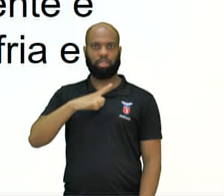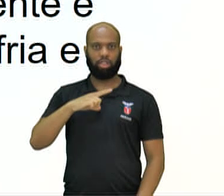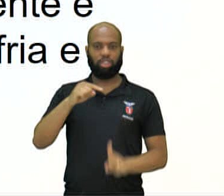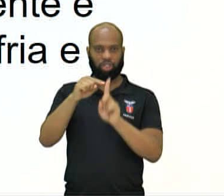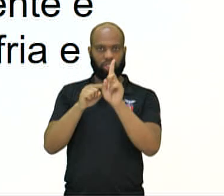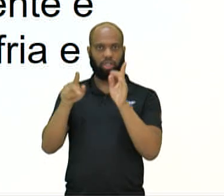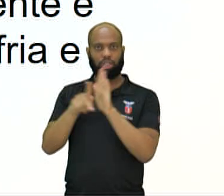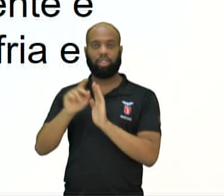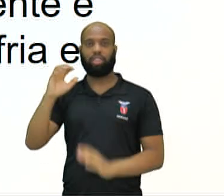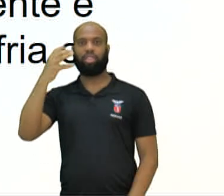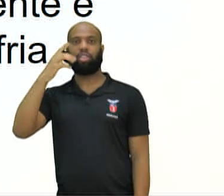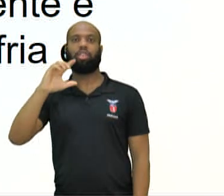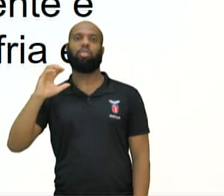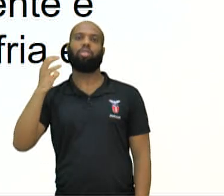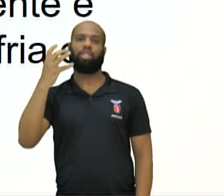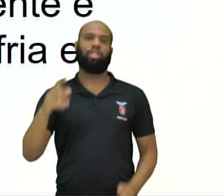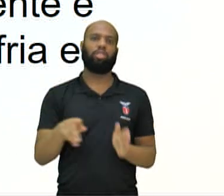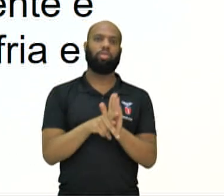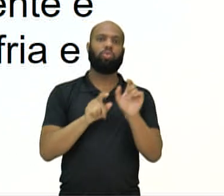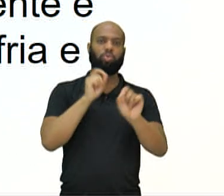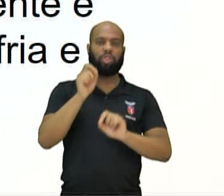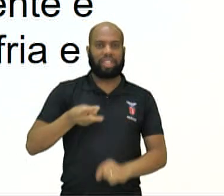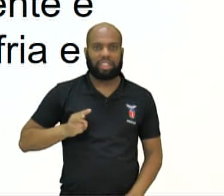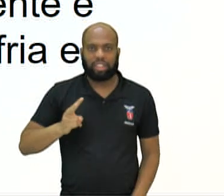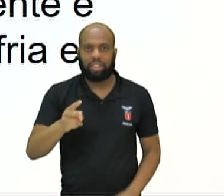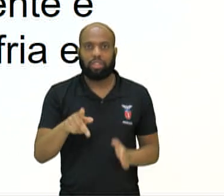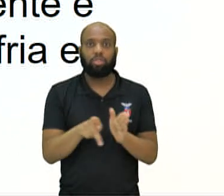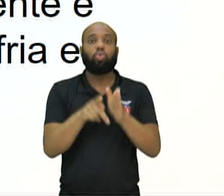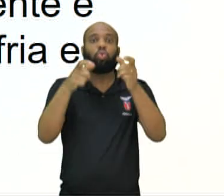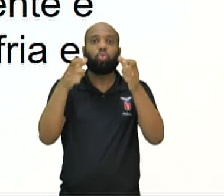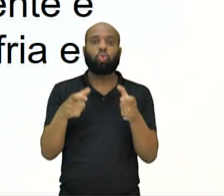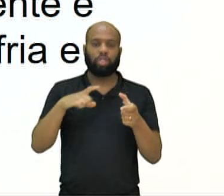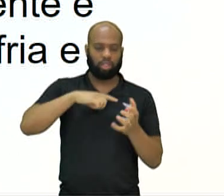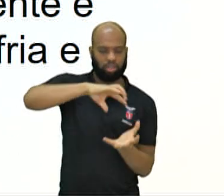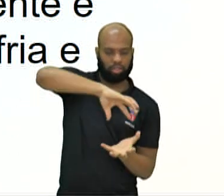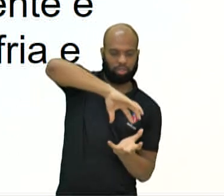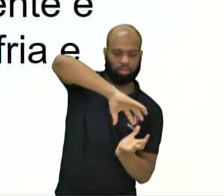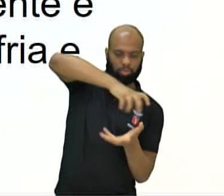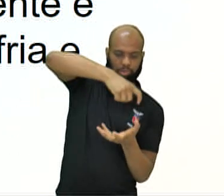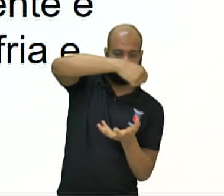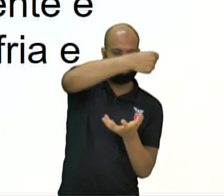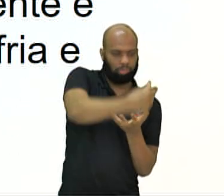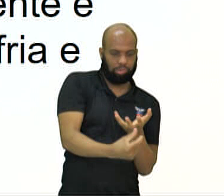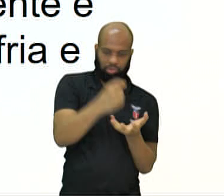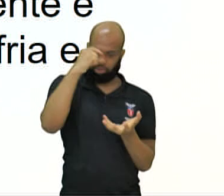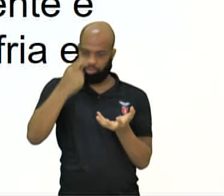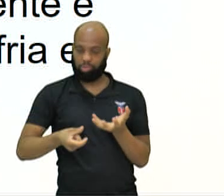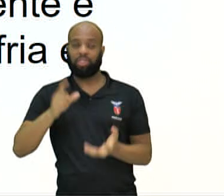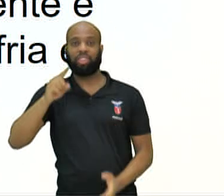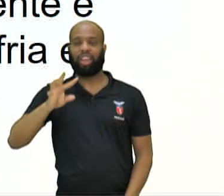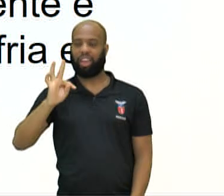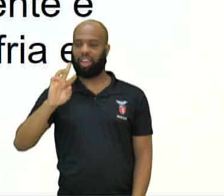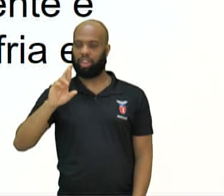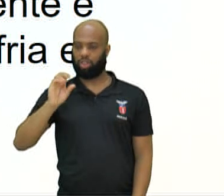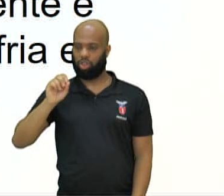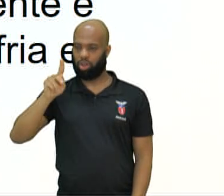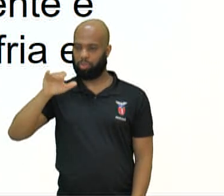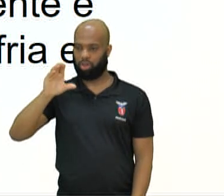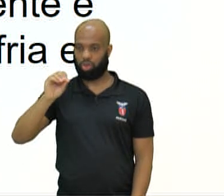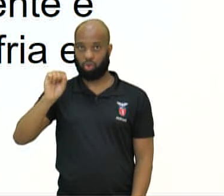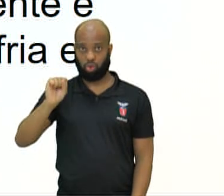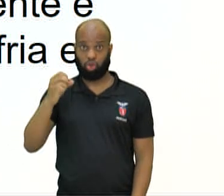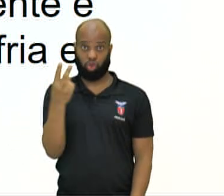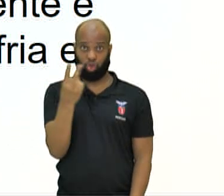veja só, ele ocorre na maior parte das regiões localizadas entre trópicos de Câncer e de Capricórnio. Ele